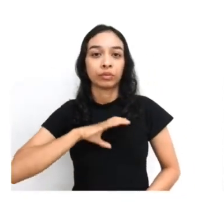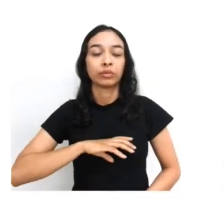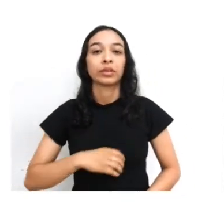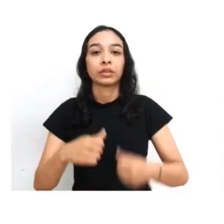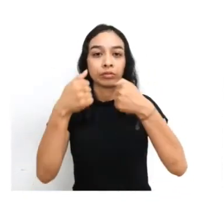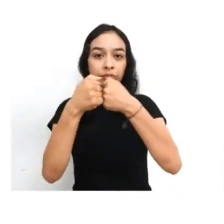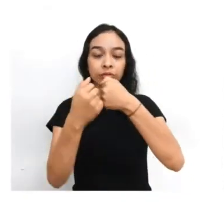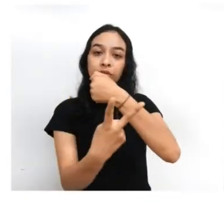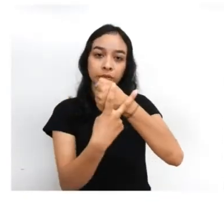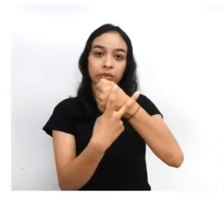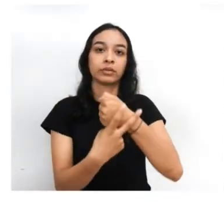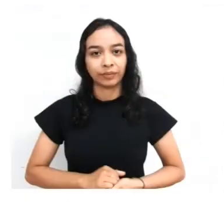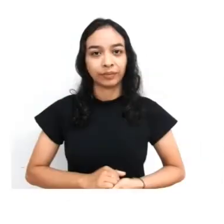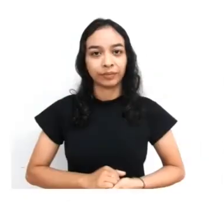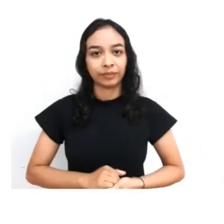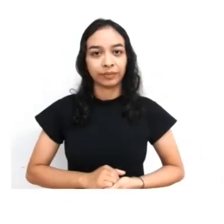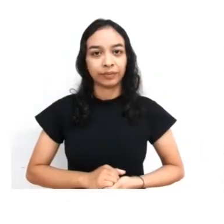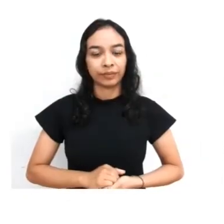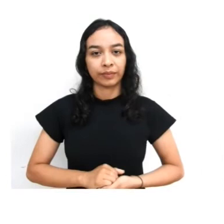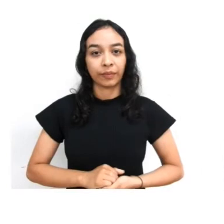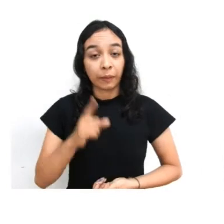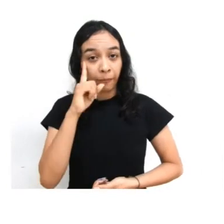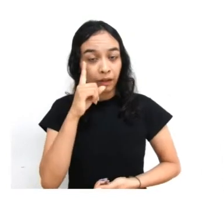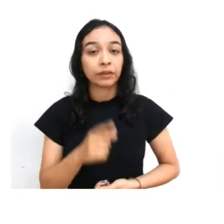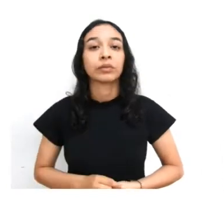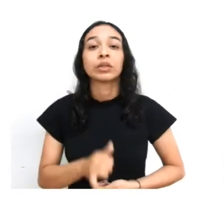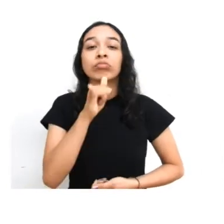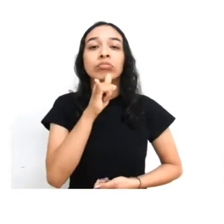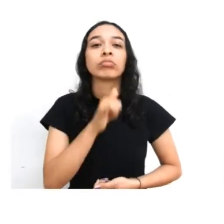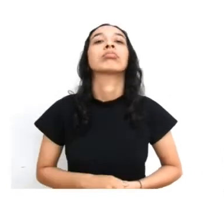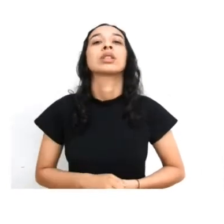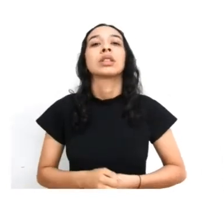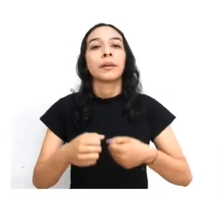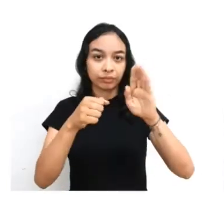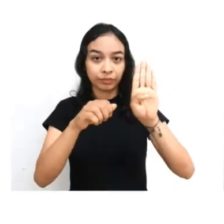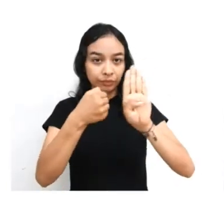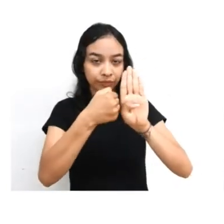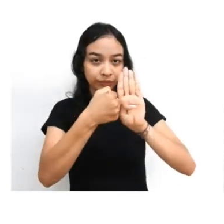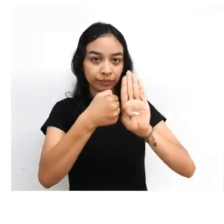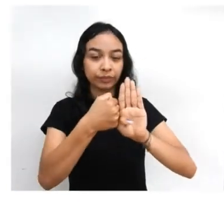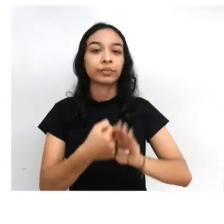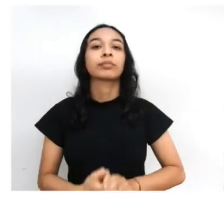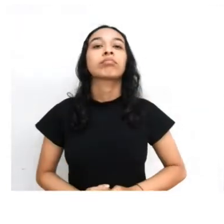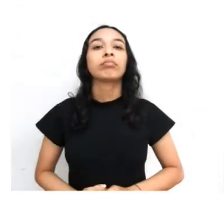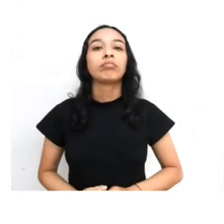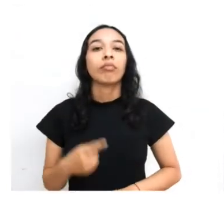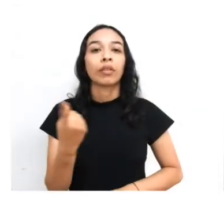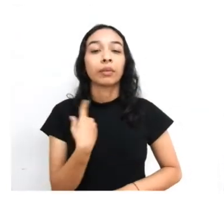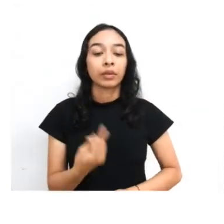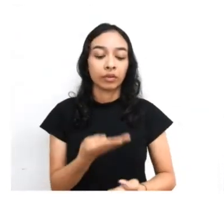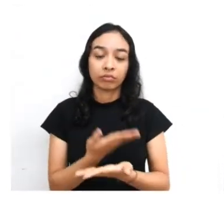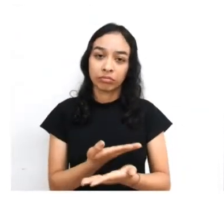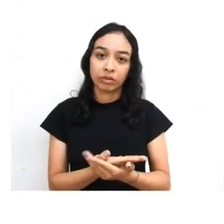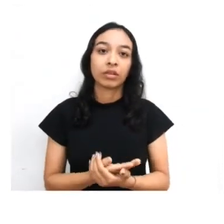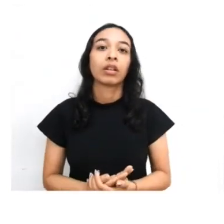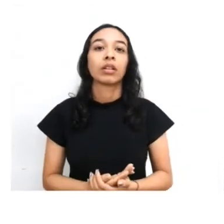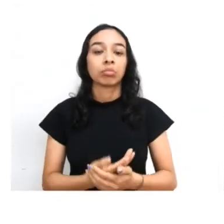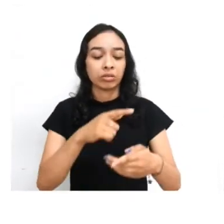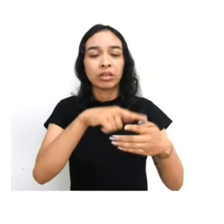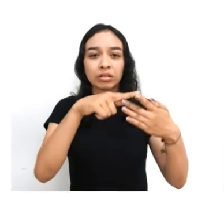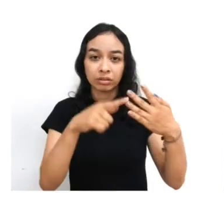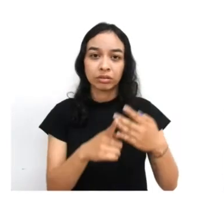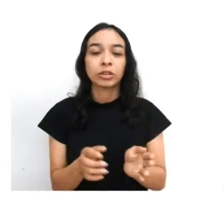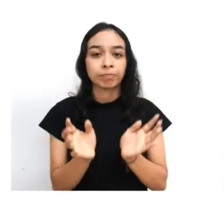adjuntos adverbiais. Vejamos um exemplo de substantivo para nós